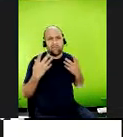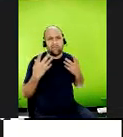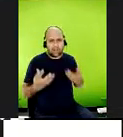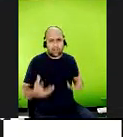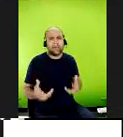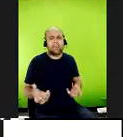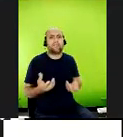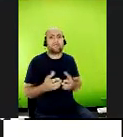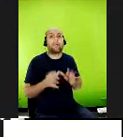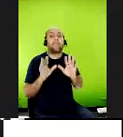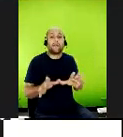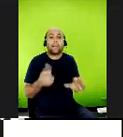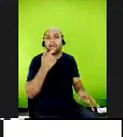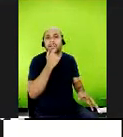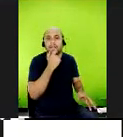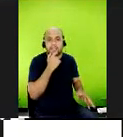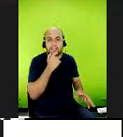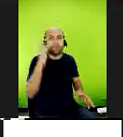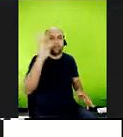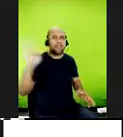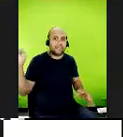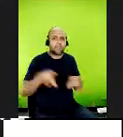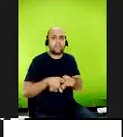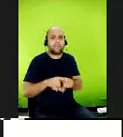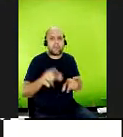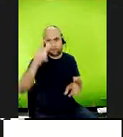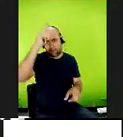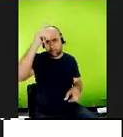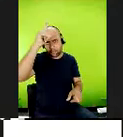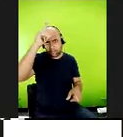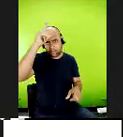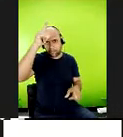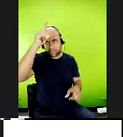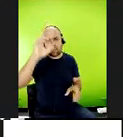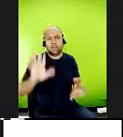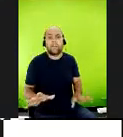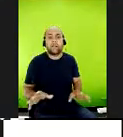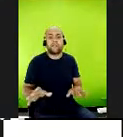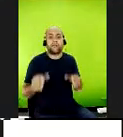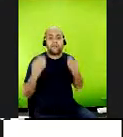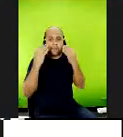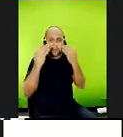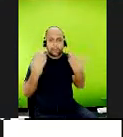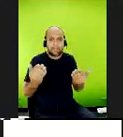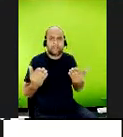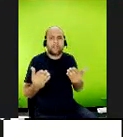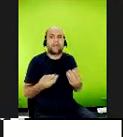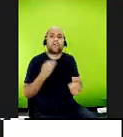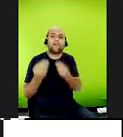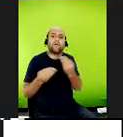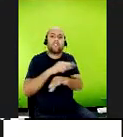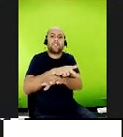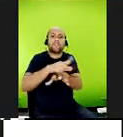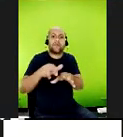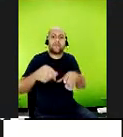fiz em inglês fala inglês francês e um pouquinho de alemão a o que eu quero chegar além de me apresentar né quando eu falo de diversidade eu tô falando que